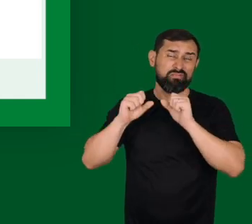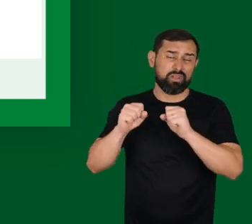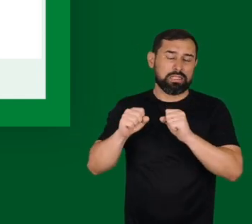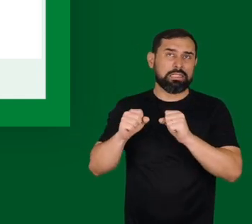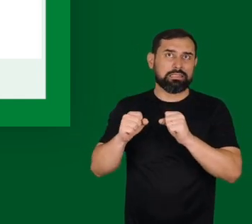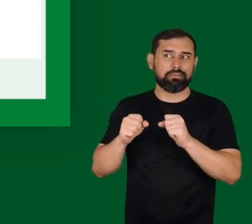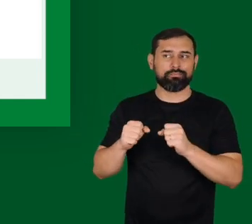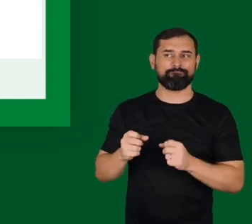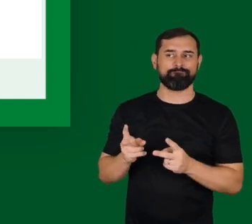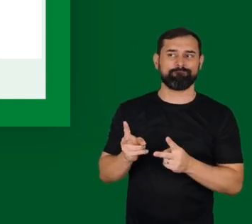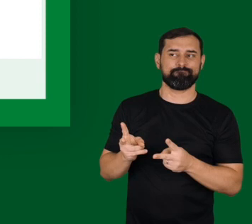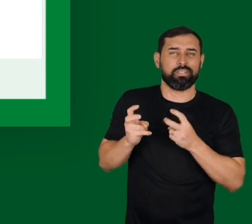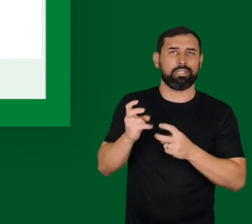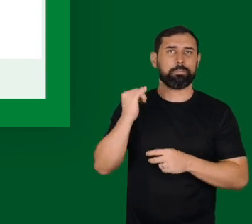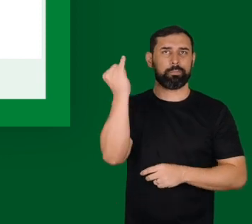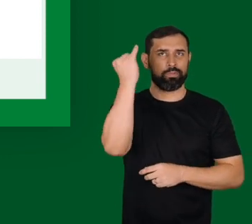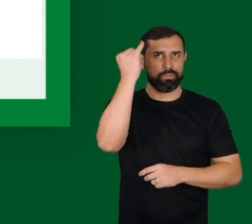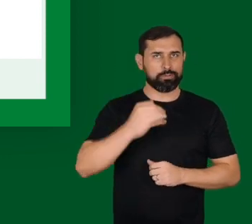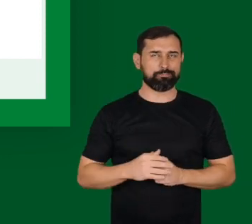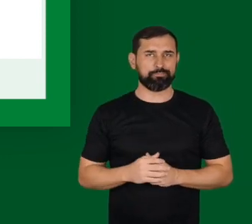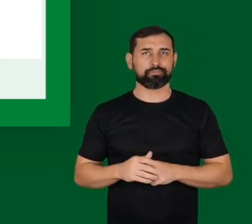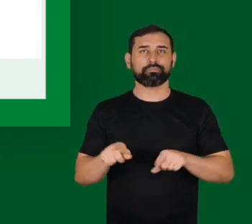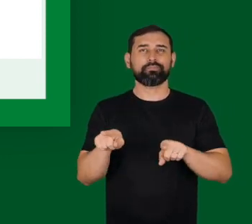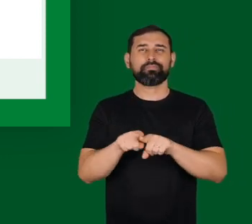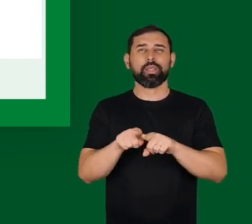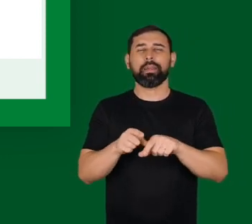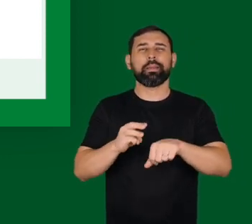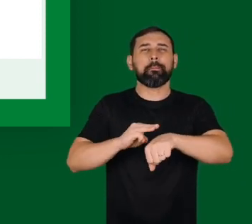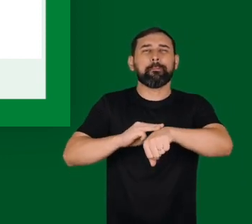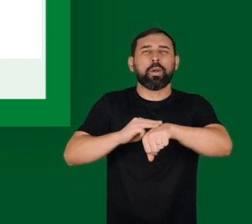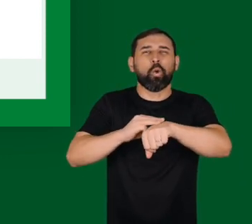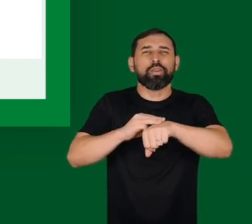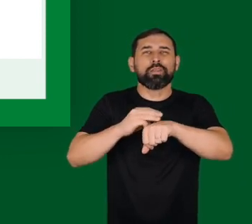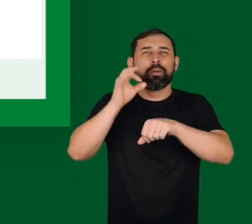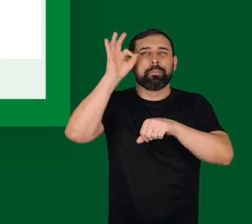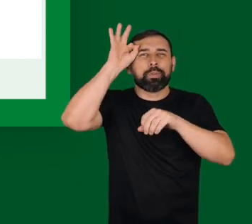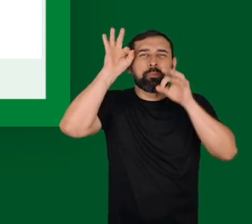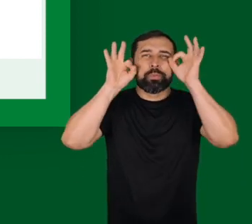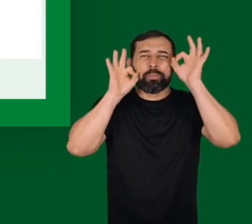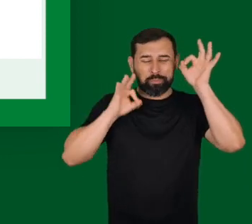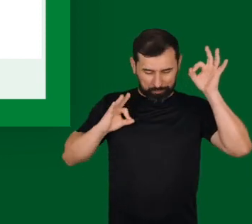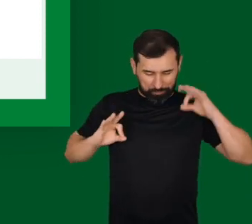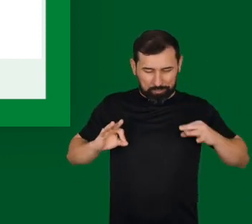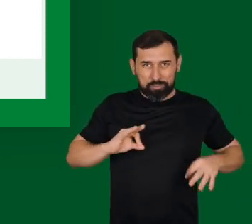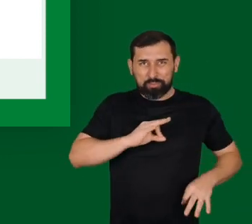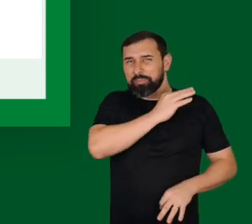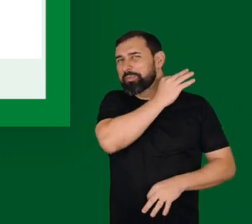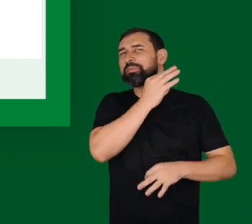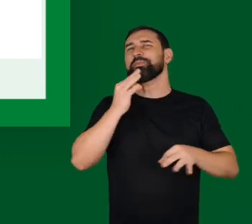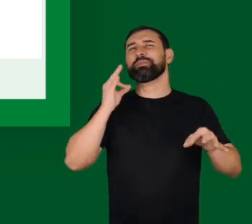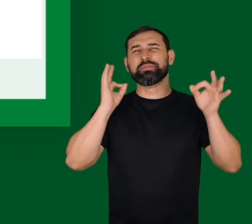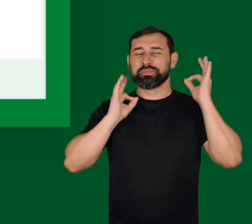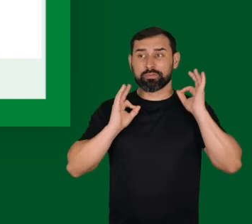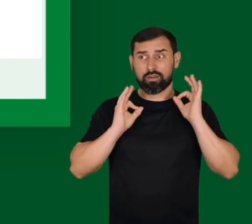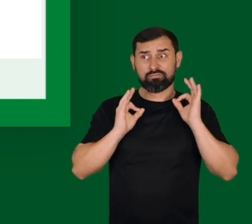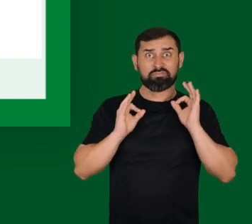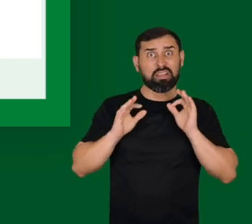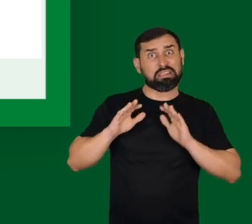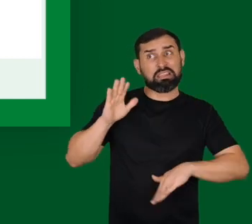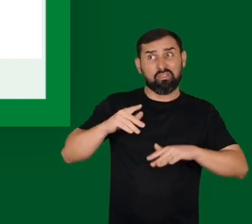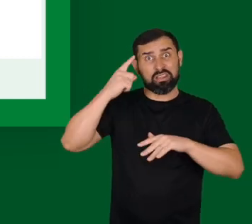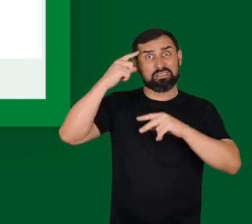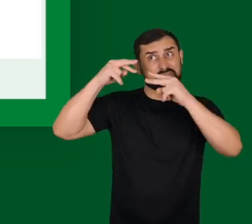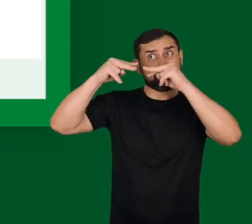autolimitado, o bebê, a criança vai convulsionar, vai ter todos os outros exames complementares normais, sejam